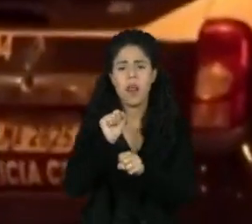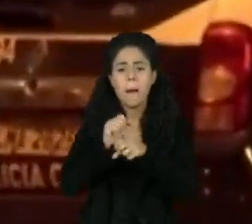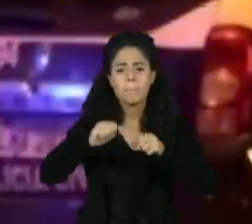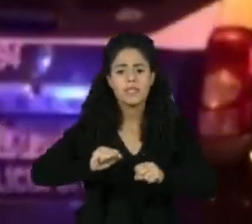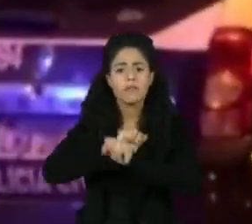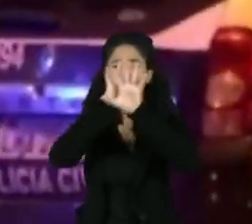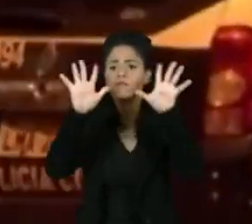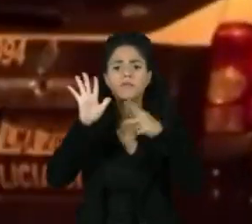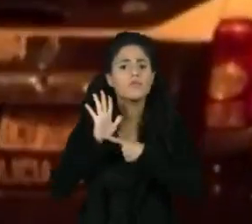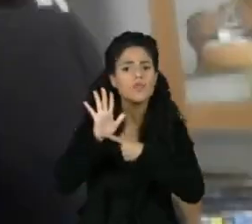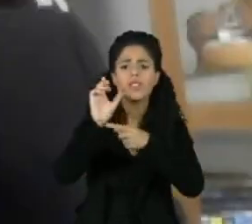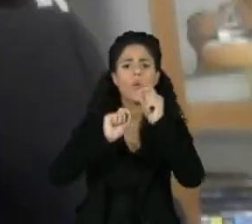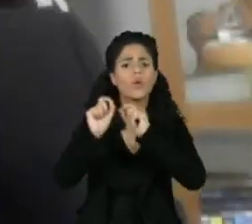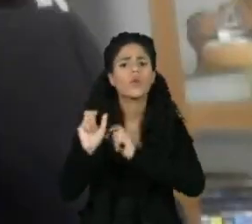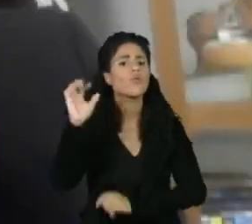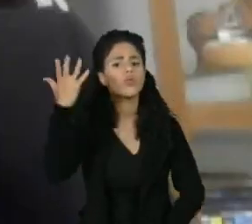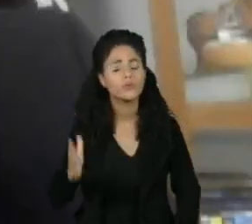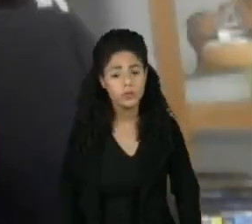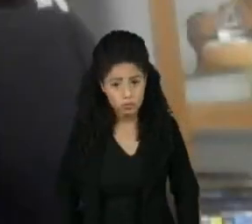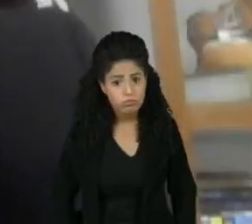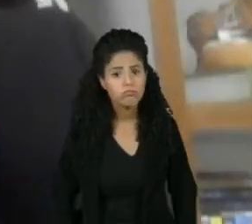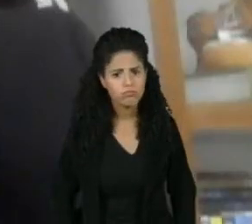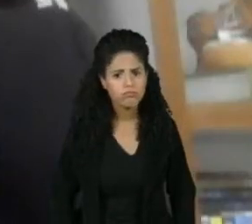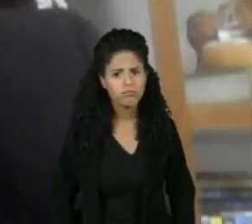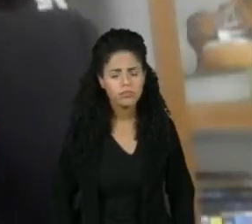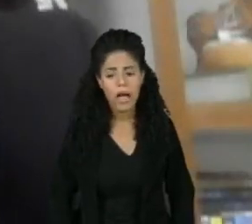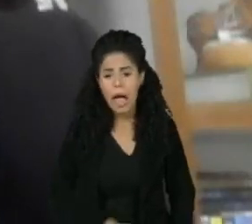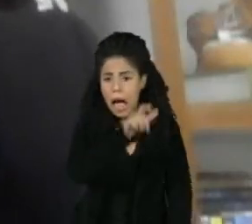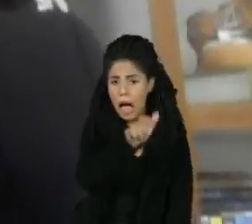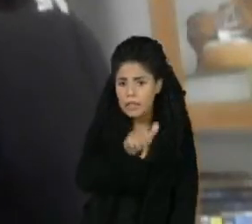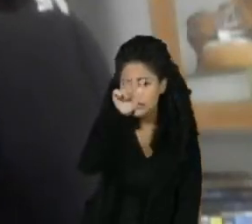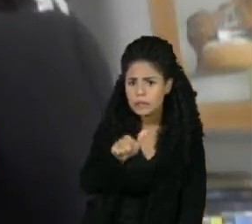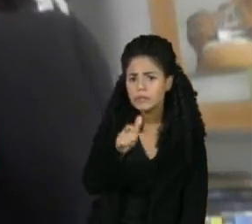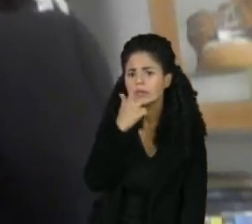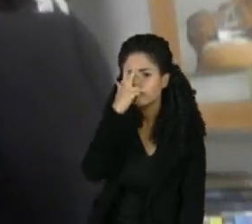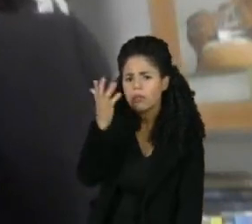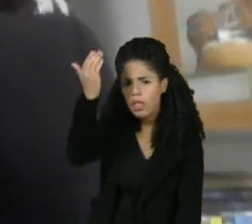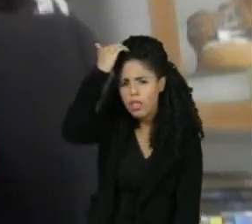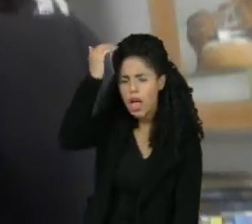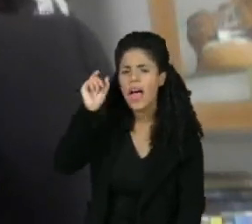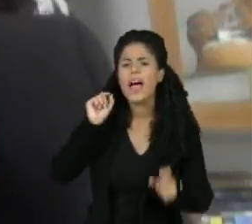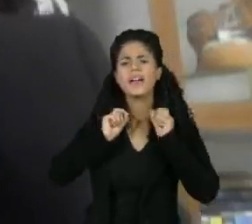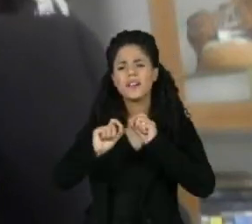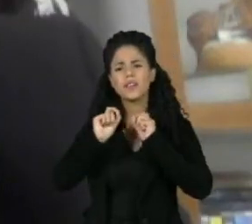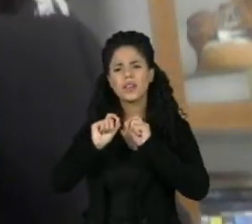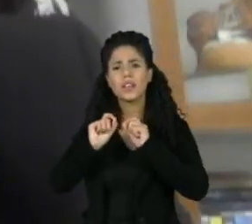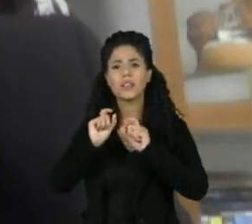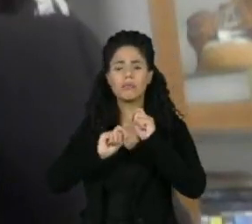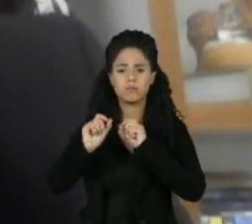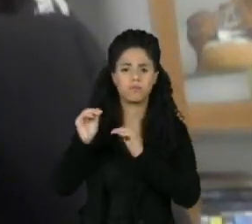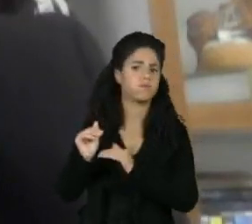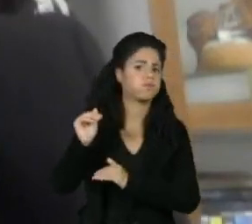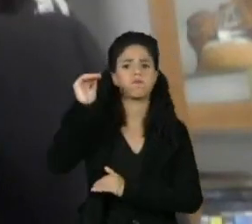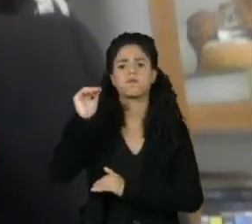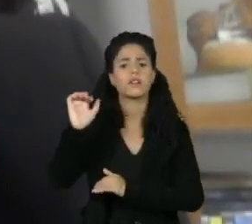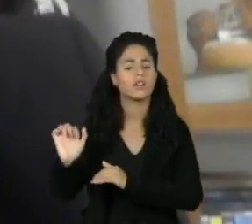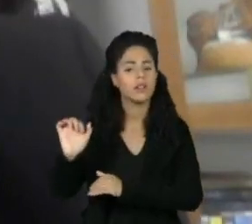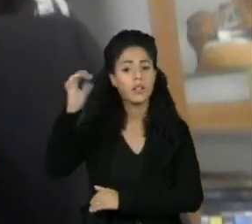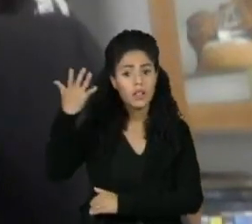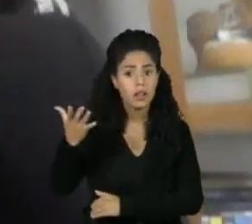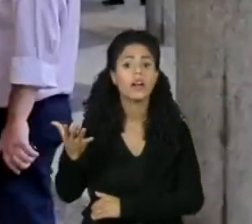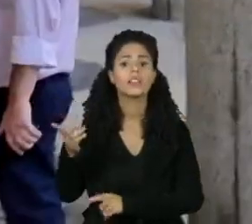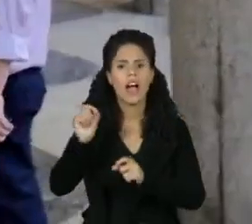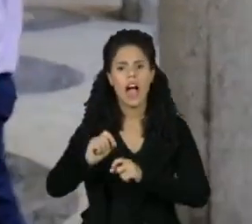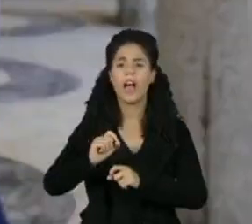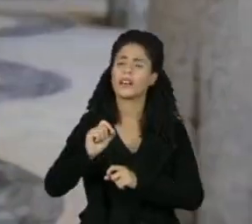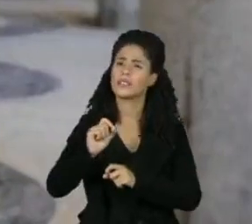no esclarecimento do caso. As suspeitas que recaem sobre esse caso, elas atingem os mais altos escalões da República